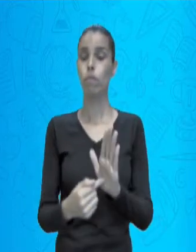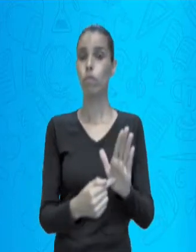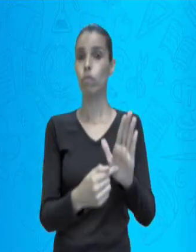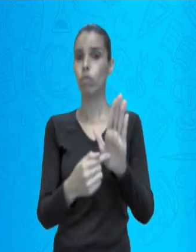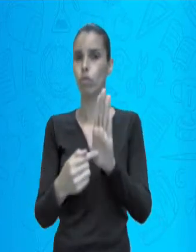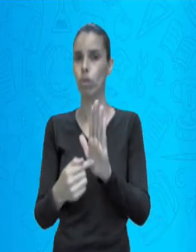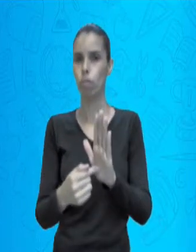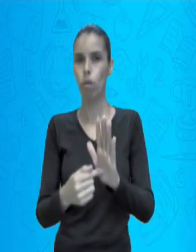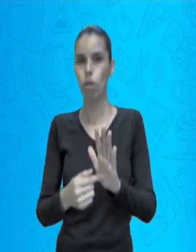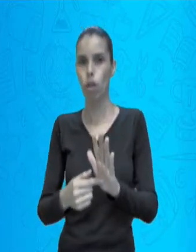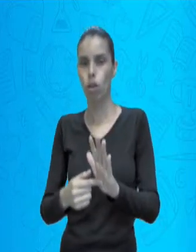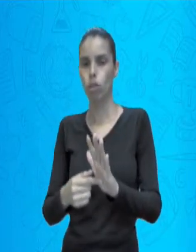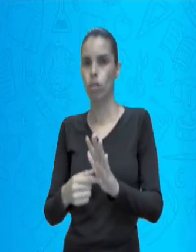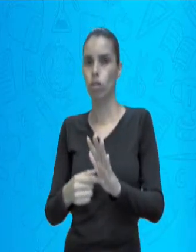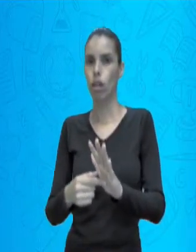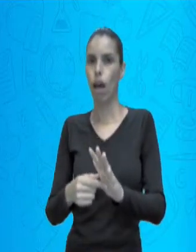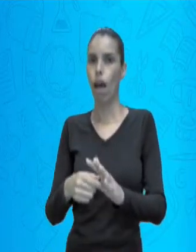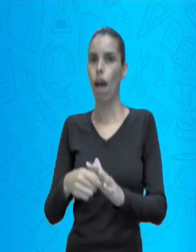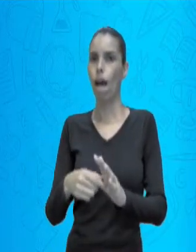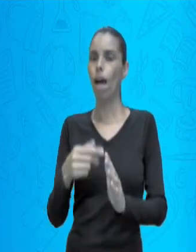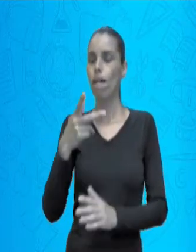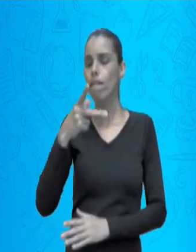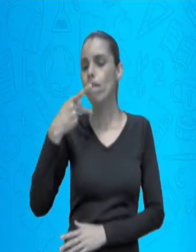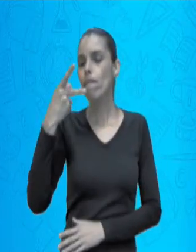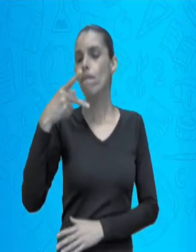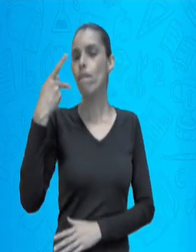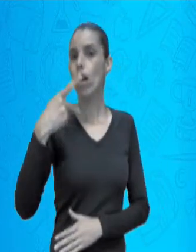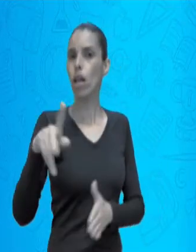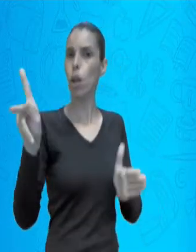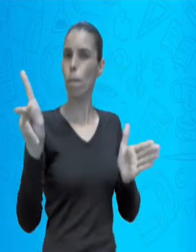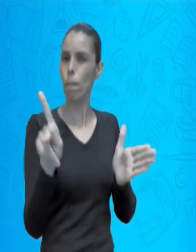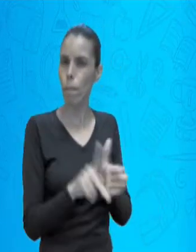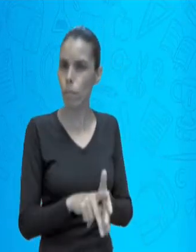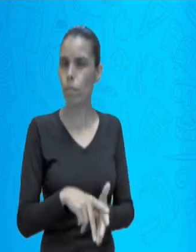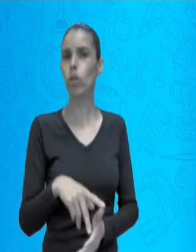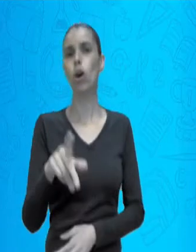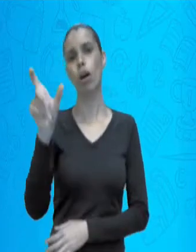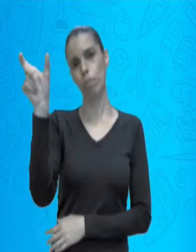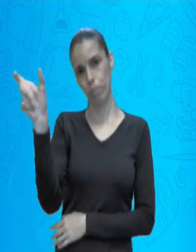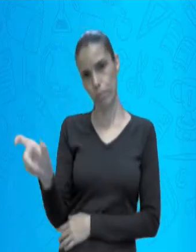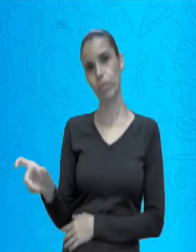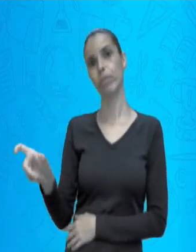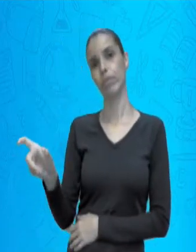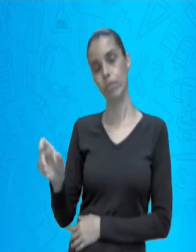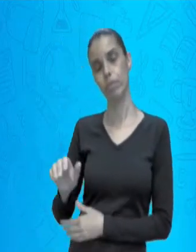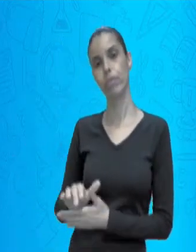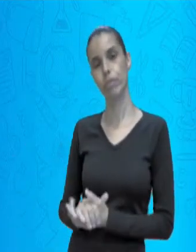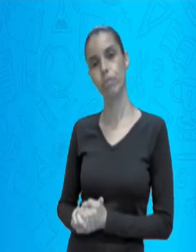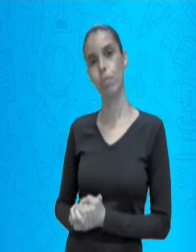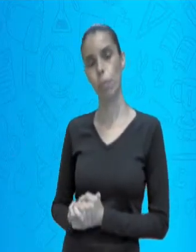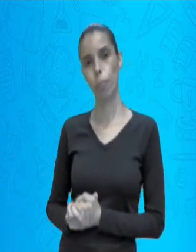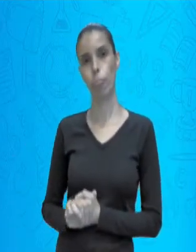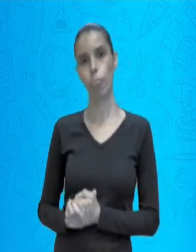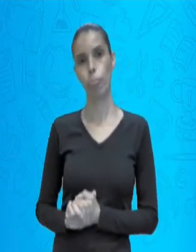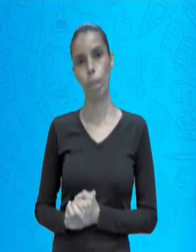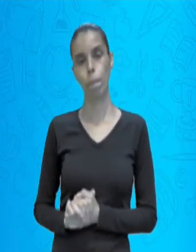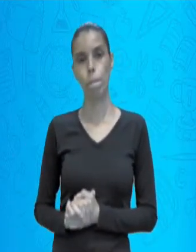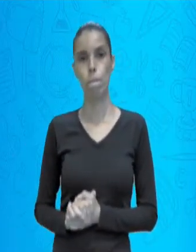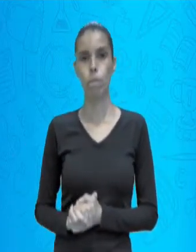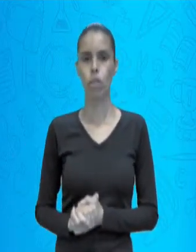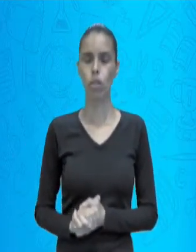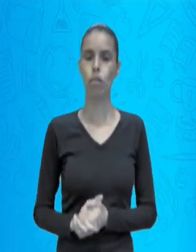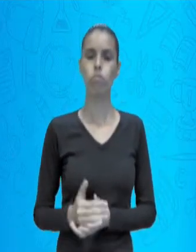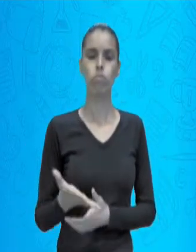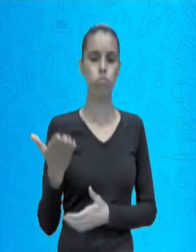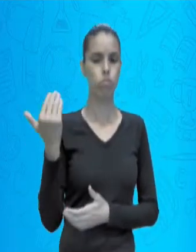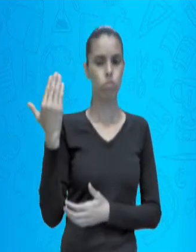que é o dono da biografia ou de alguém que falou. Sobre a aula detalhada sobre aspas, eu